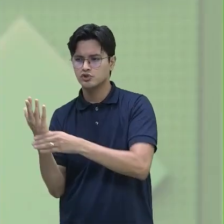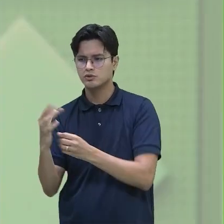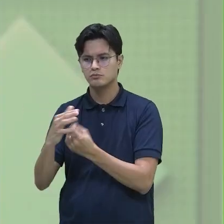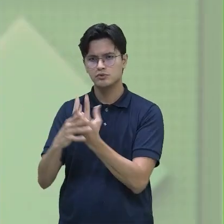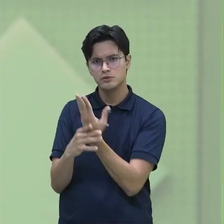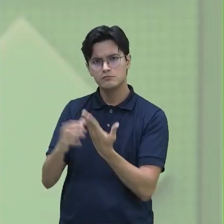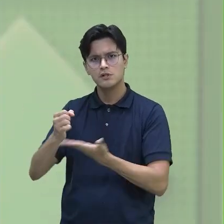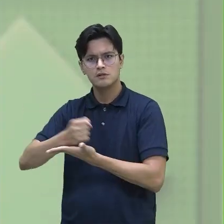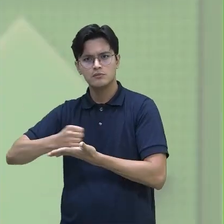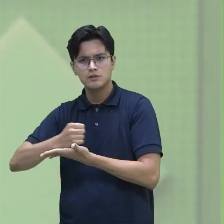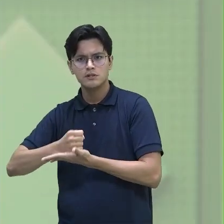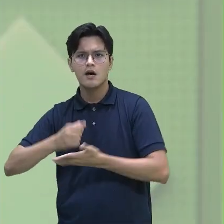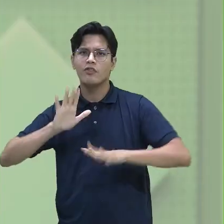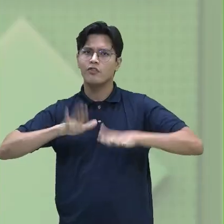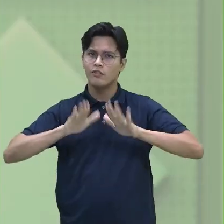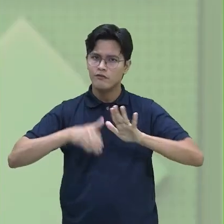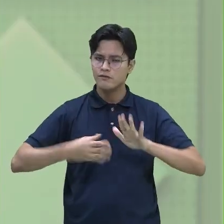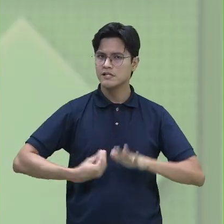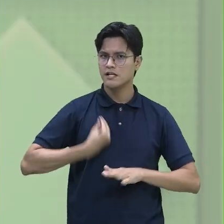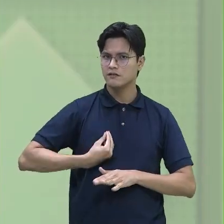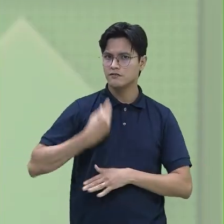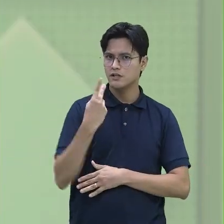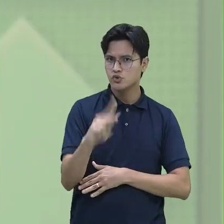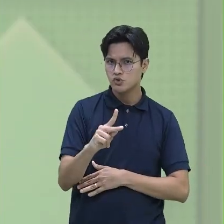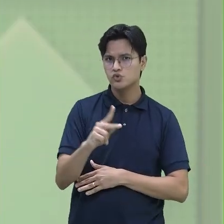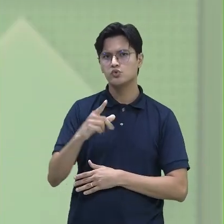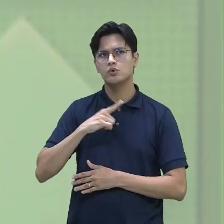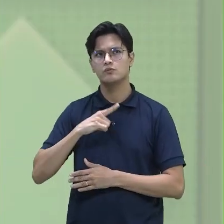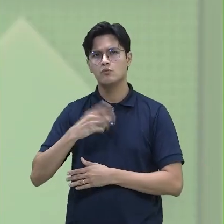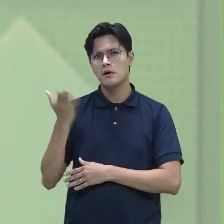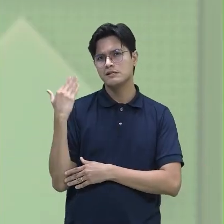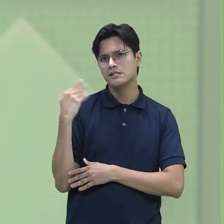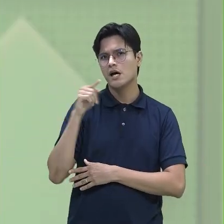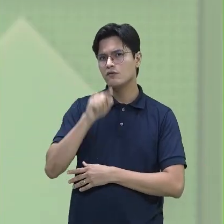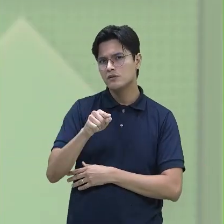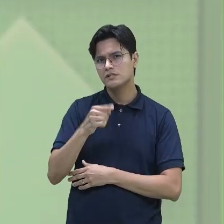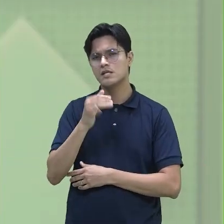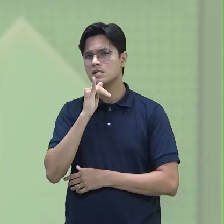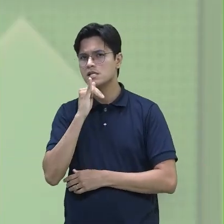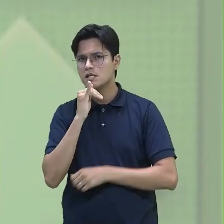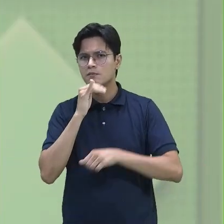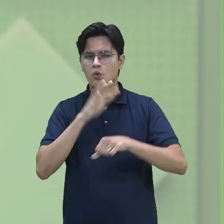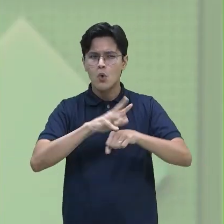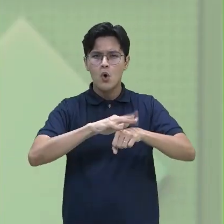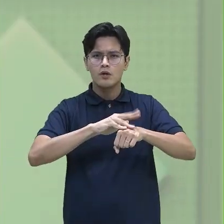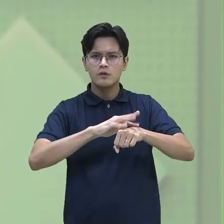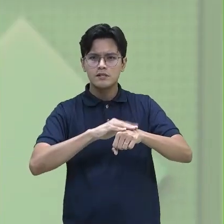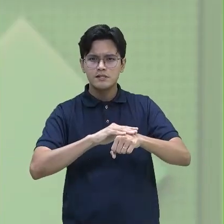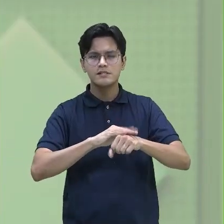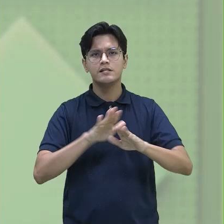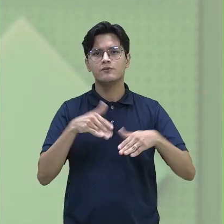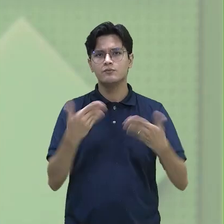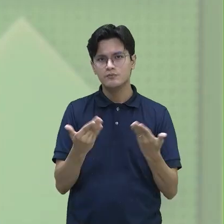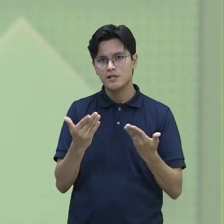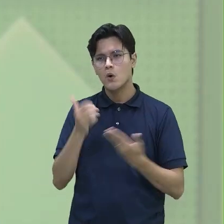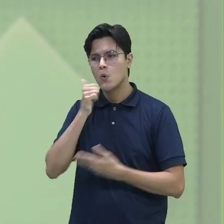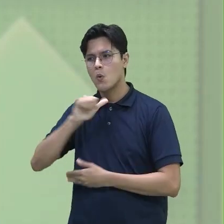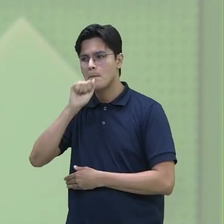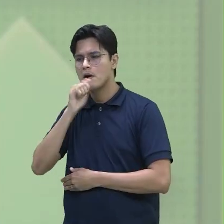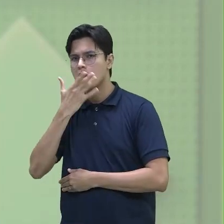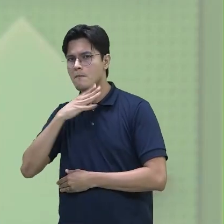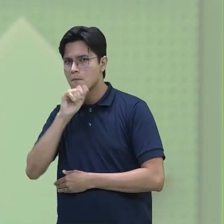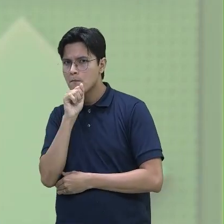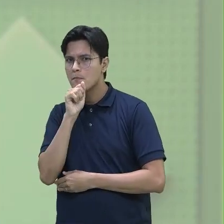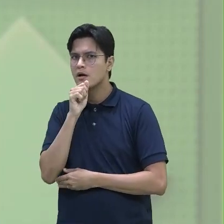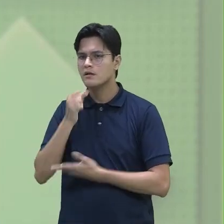ter tomado alguma dessas plantas, os seus familiares usaram algumas dessas plantas para poder curar uma doença que você